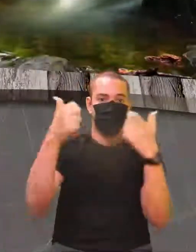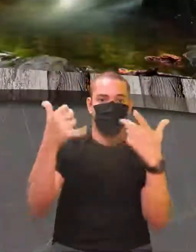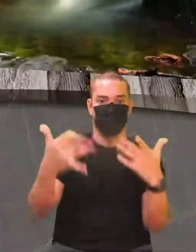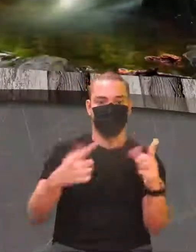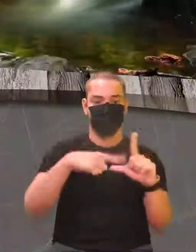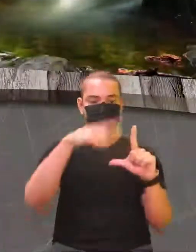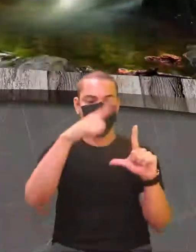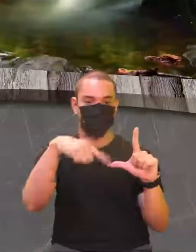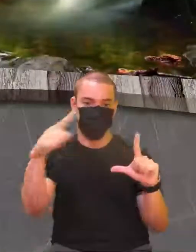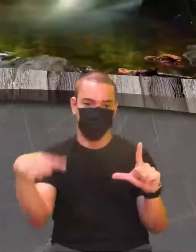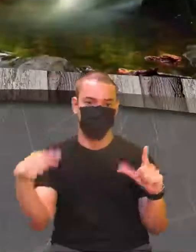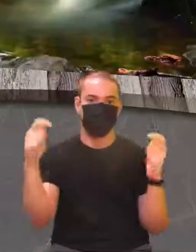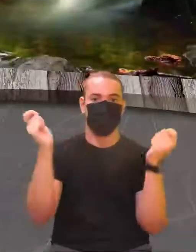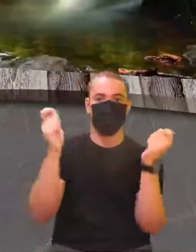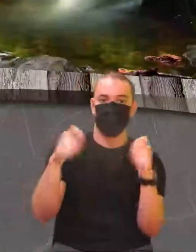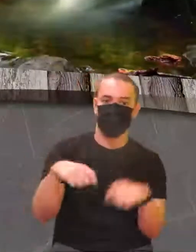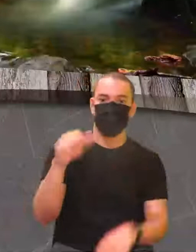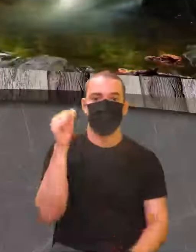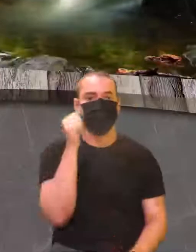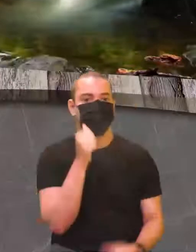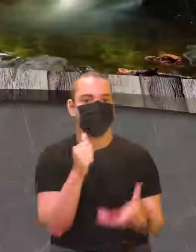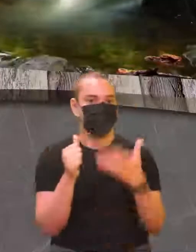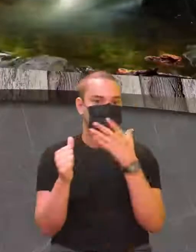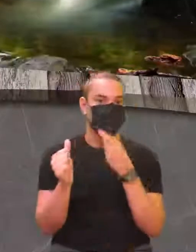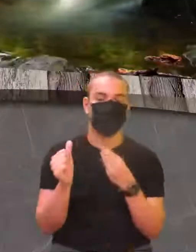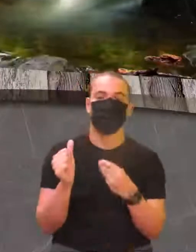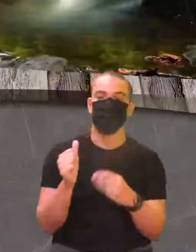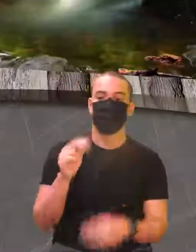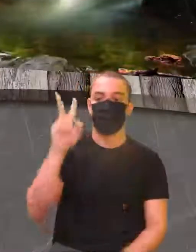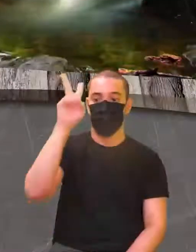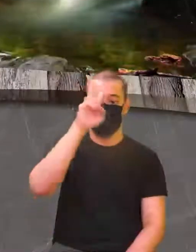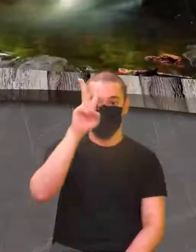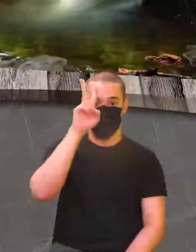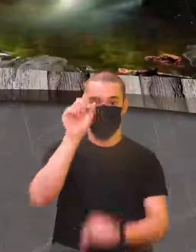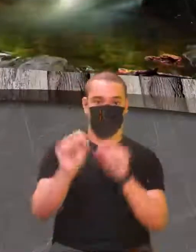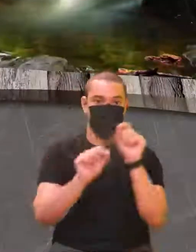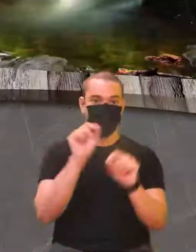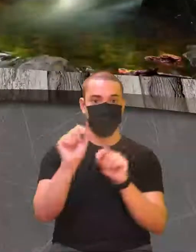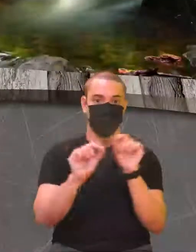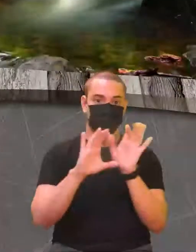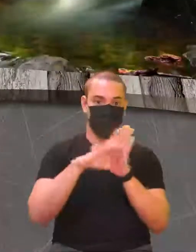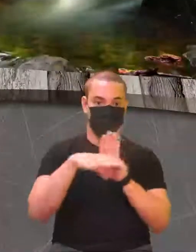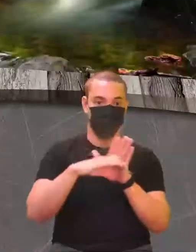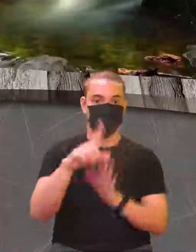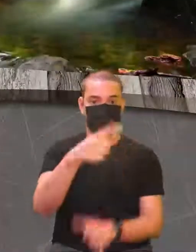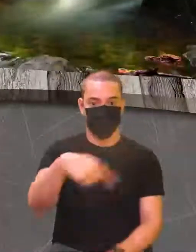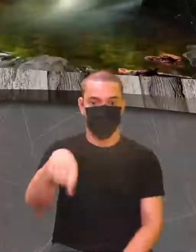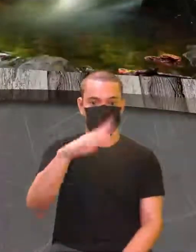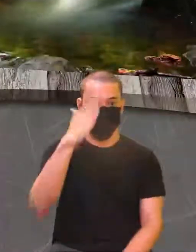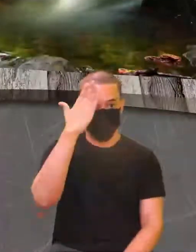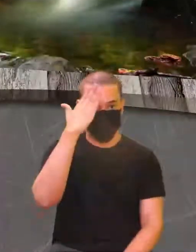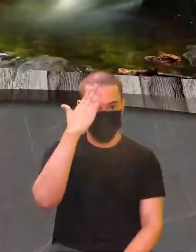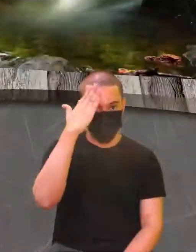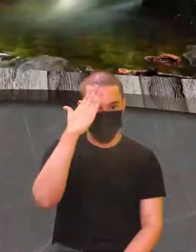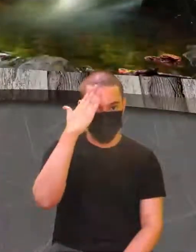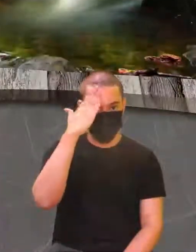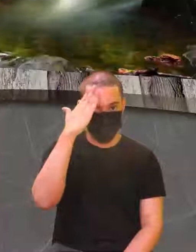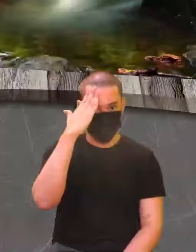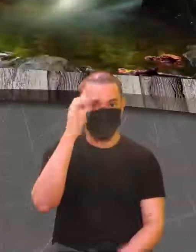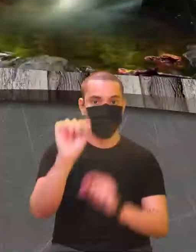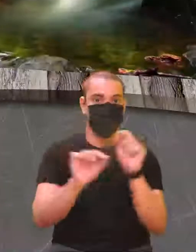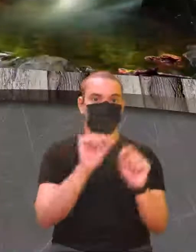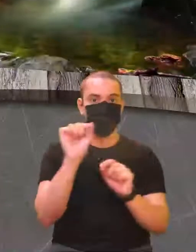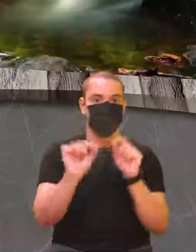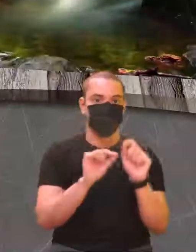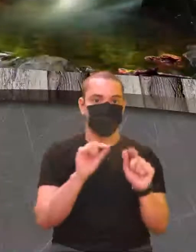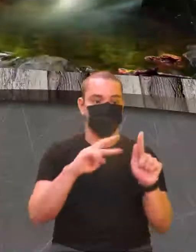da frequência masculina e feminina. Fala, prof. E lembrando que só a questão do conceito, para você saber bem. Genótipo é